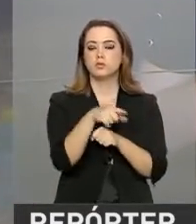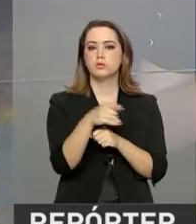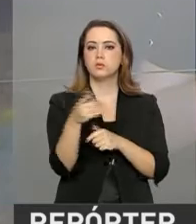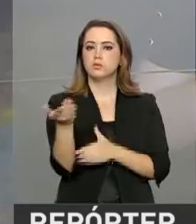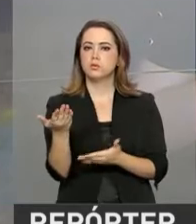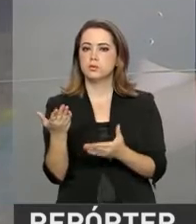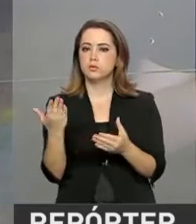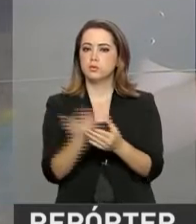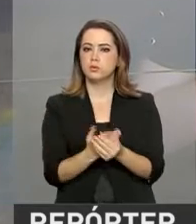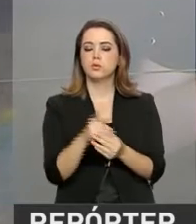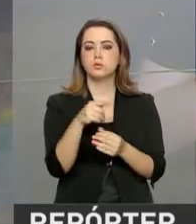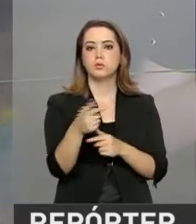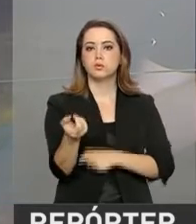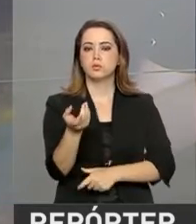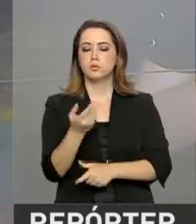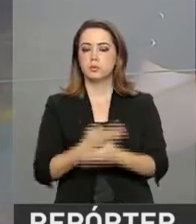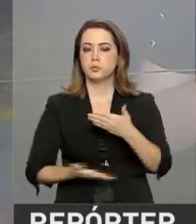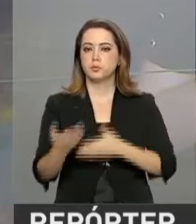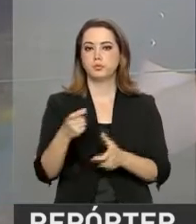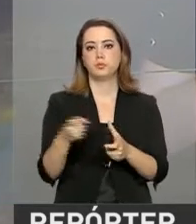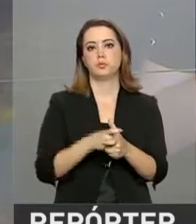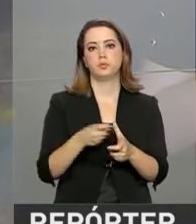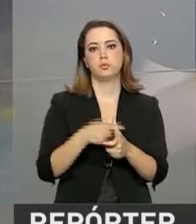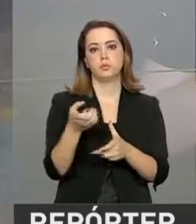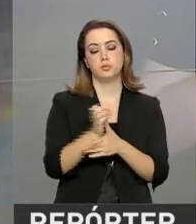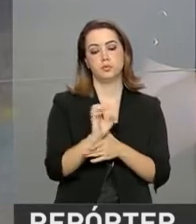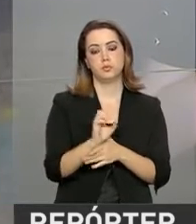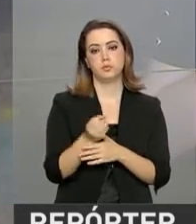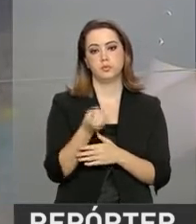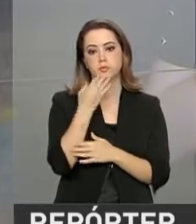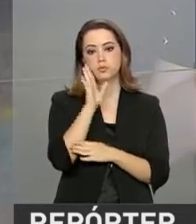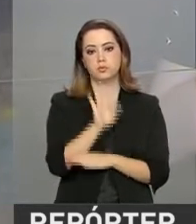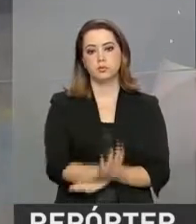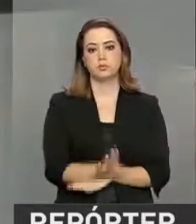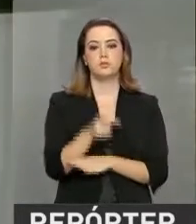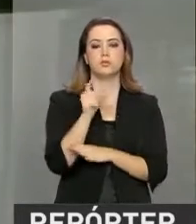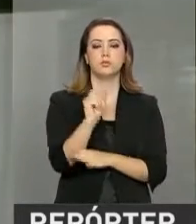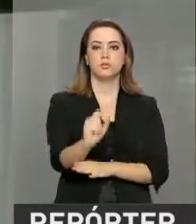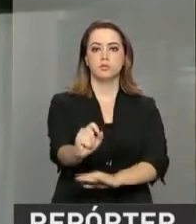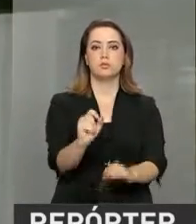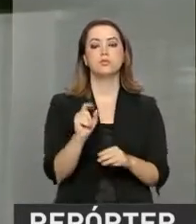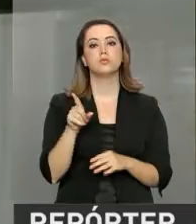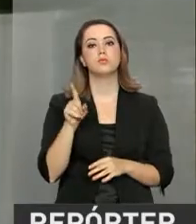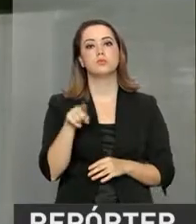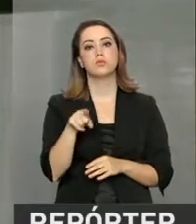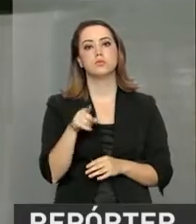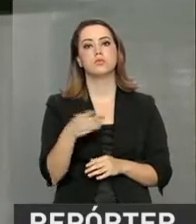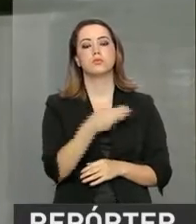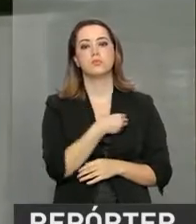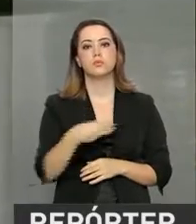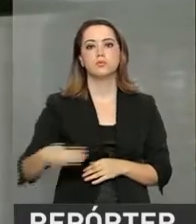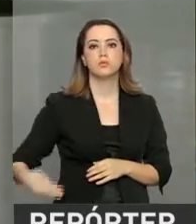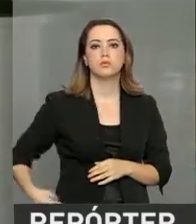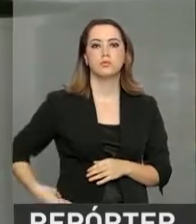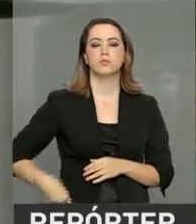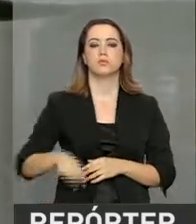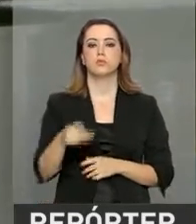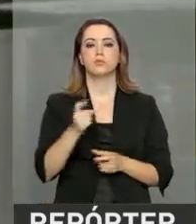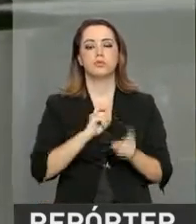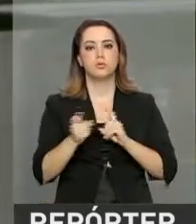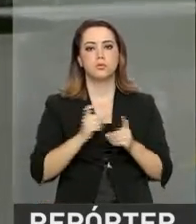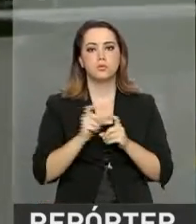renegociação das dívidas dos estados foi carol boa tarde foi leandro boa tarde pois é o ministro da fazenda henrique meirelles